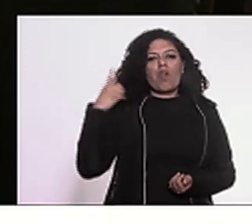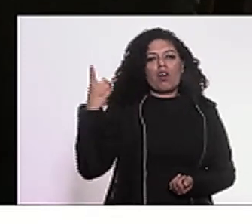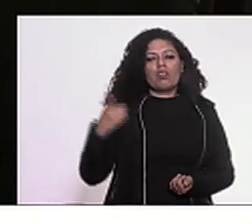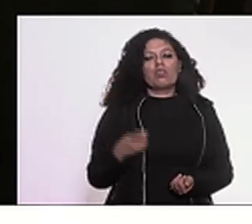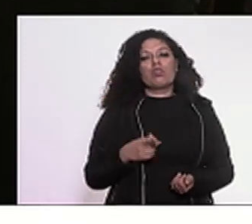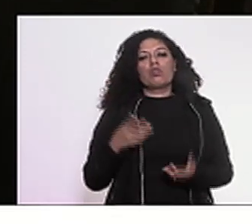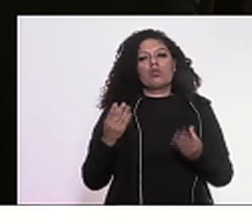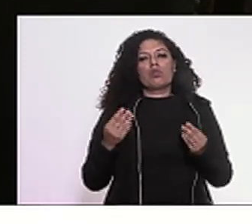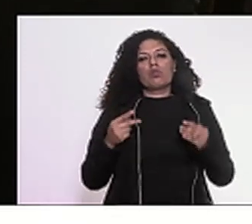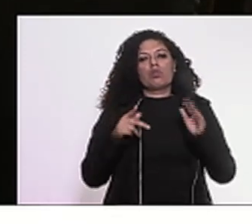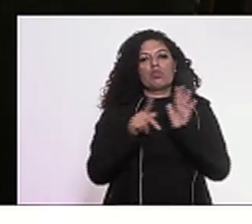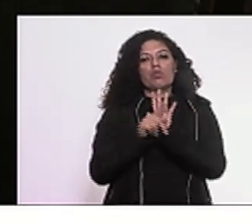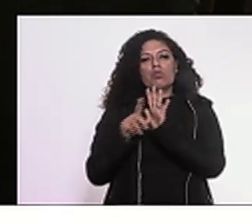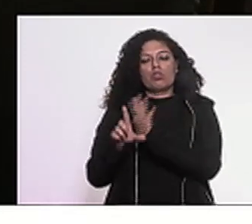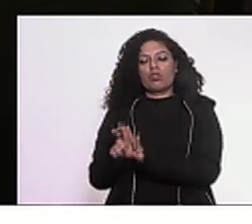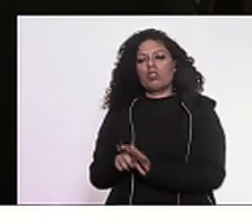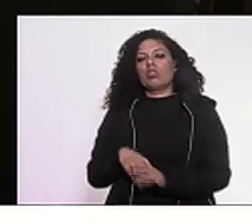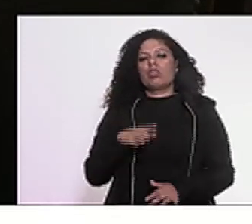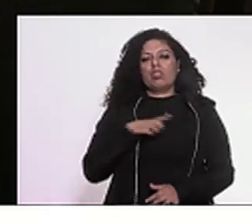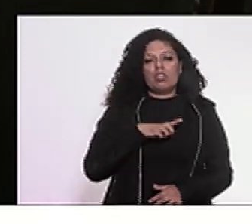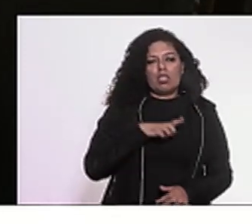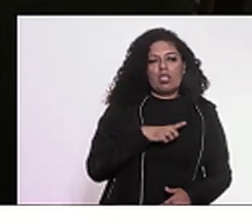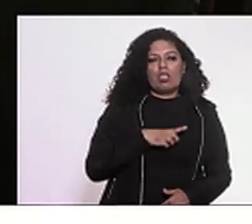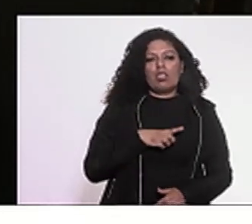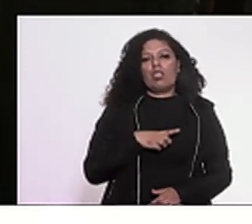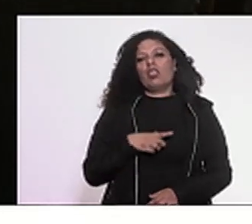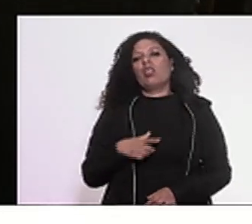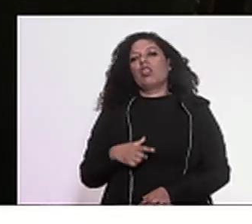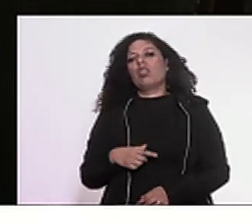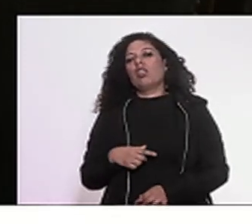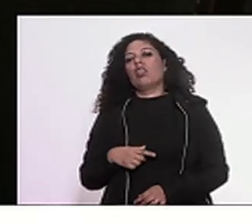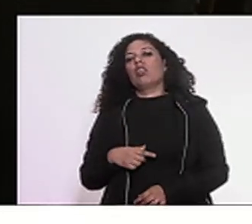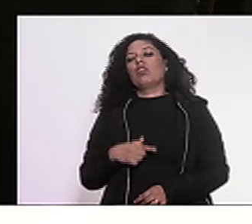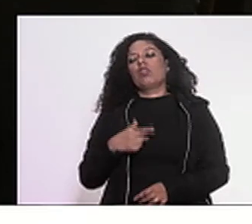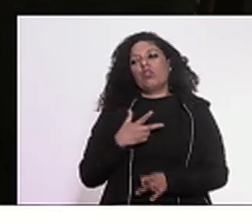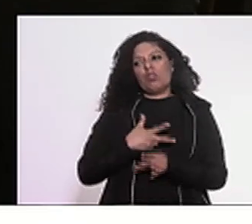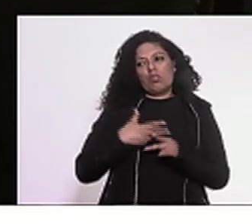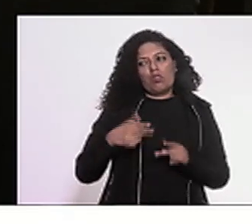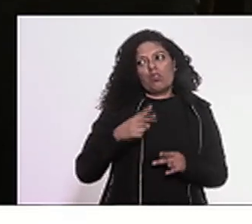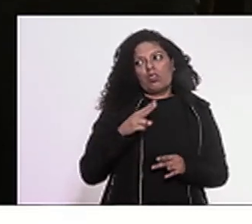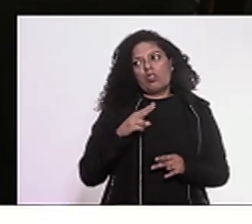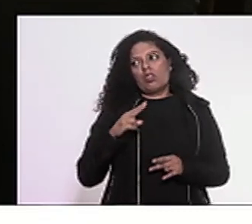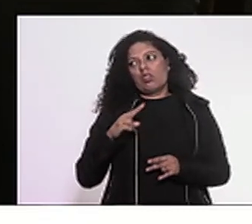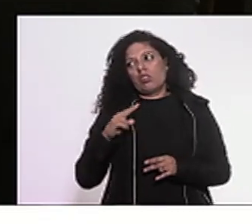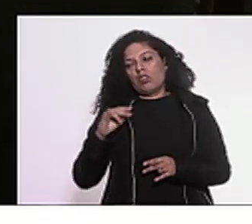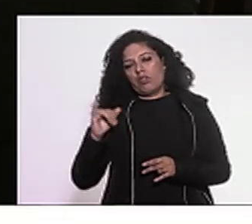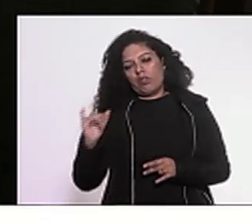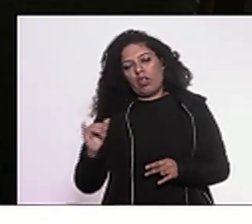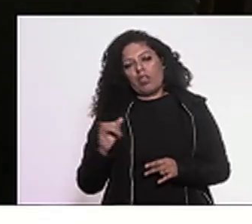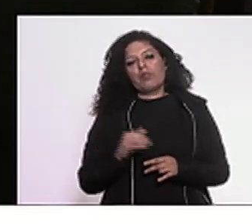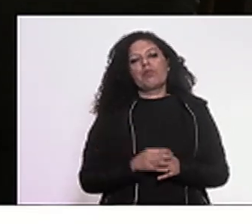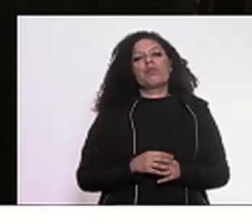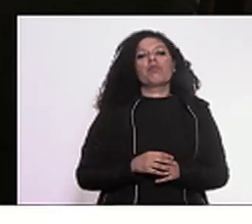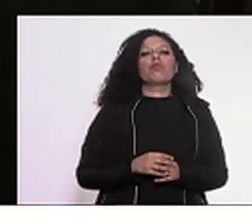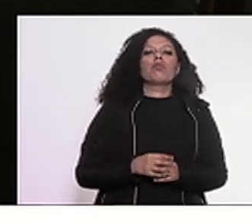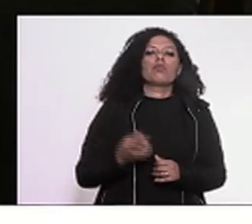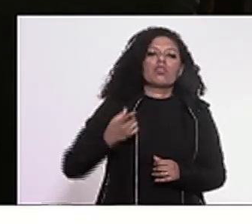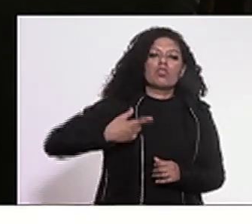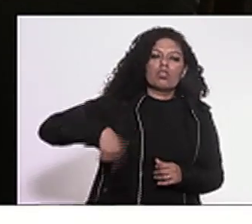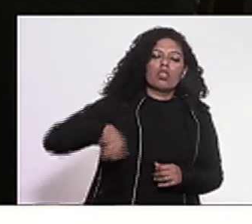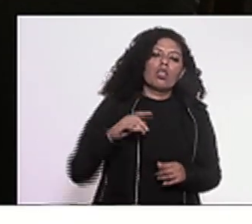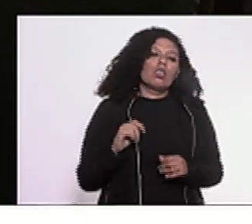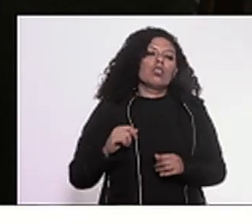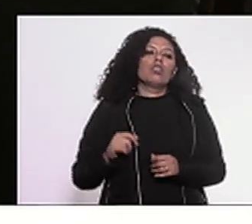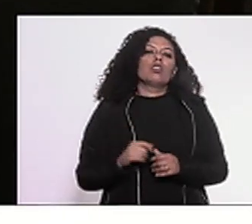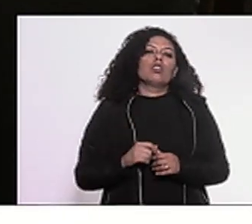muitos projetos que ainda virão e muitos êxitos ainda conquistará, com certeza. Mas nós